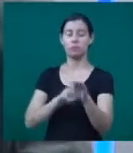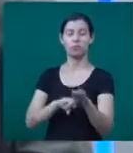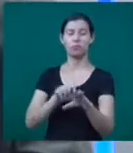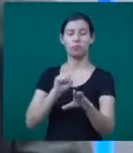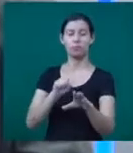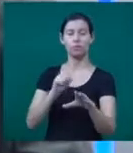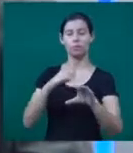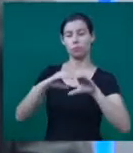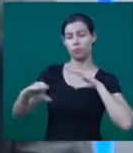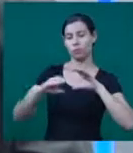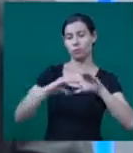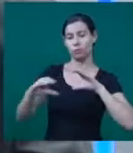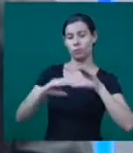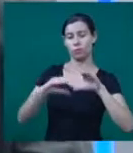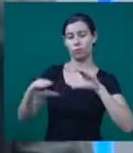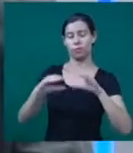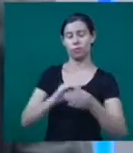isso